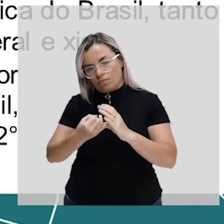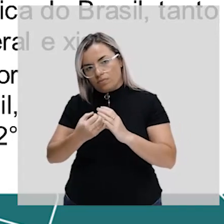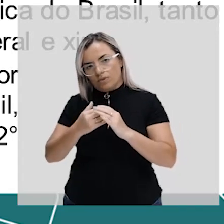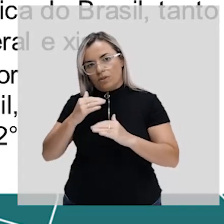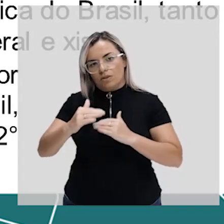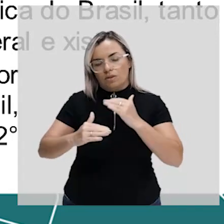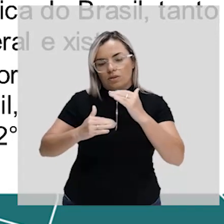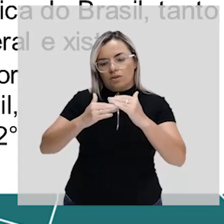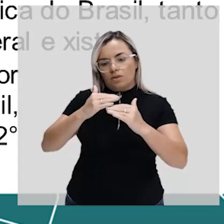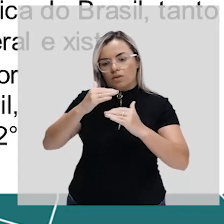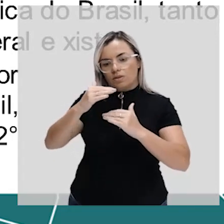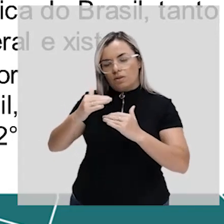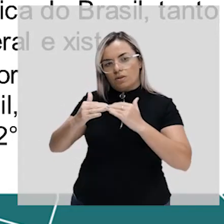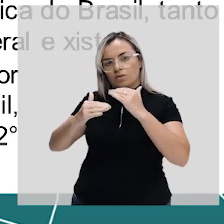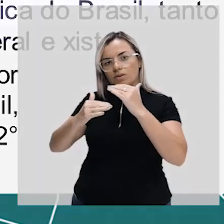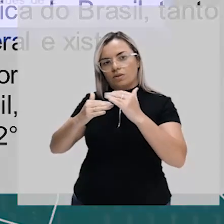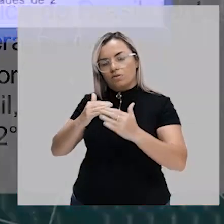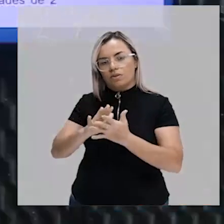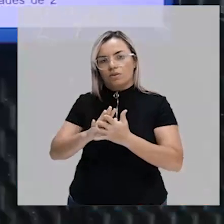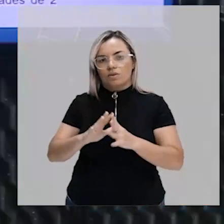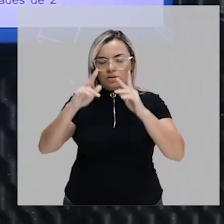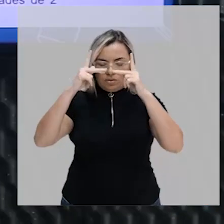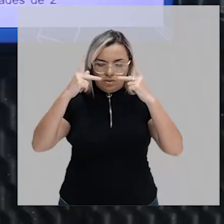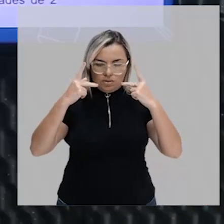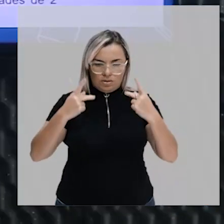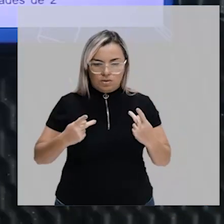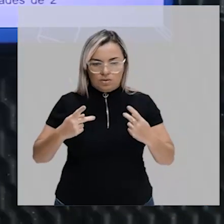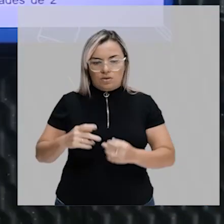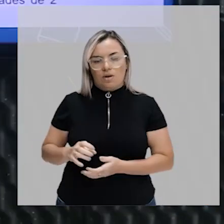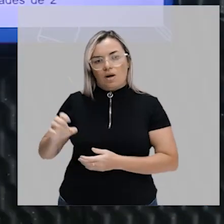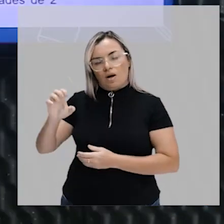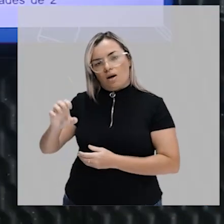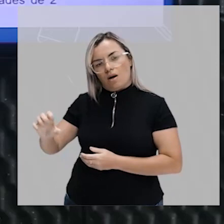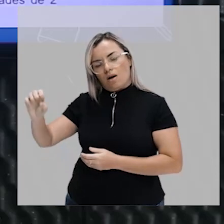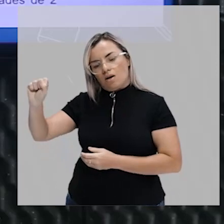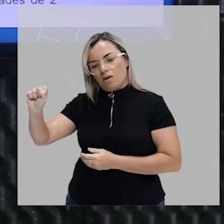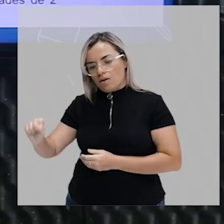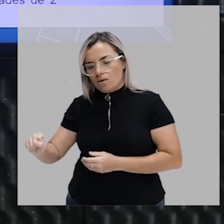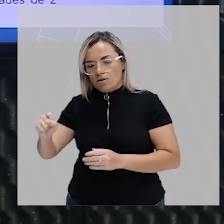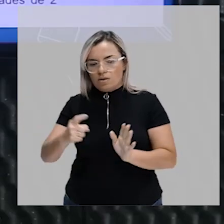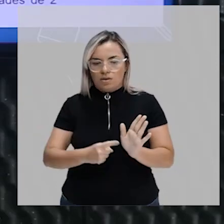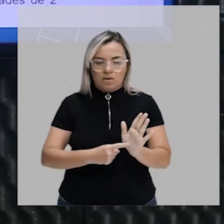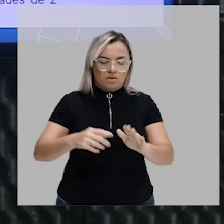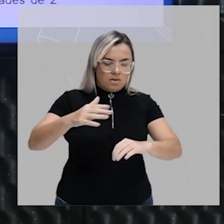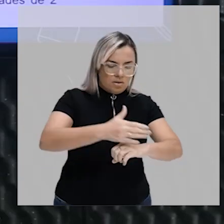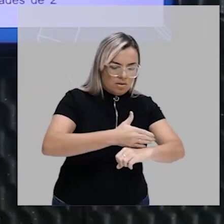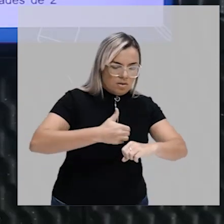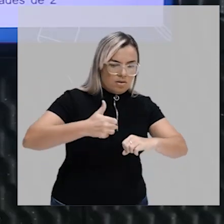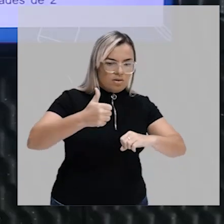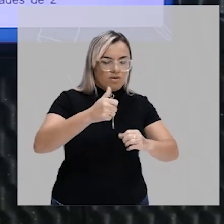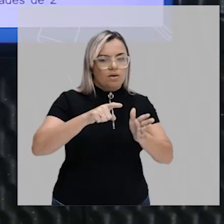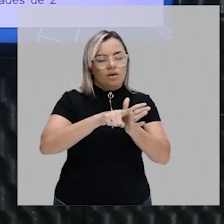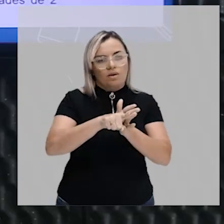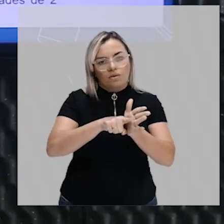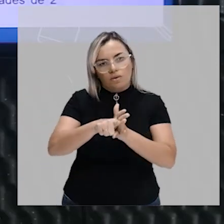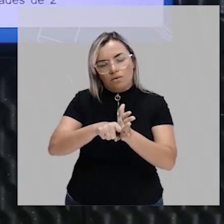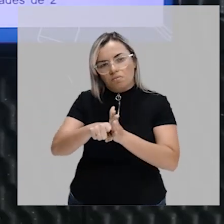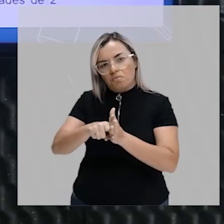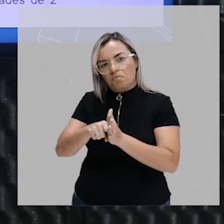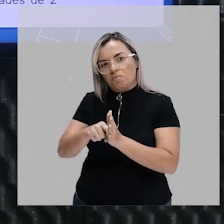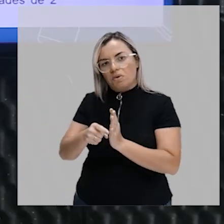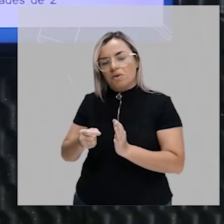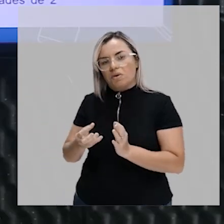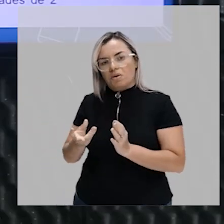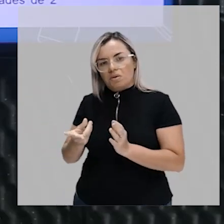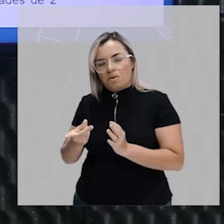desenvolvimento humano, nós vamos perceber que a região, né, do sul do país ela vai apresentar melhores índices relativos à qualidade de vida,